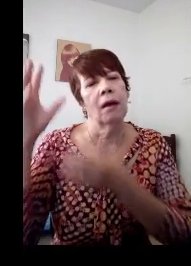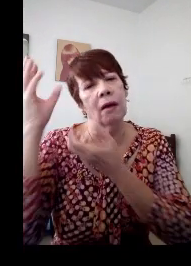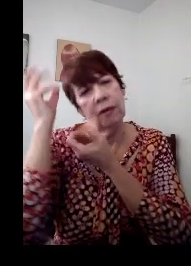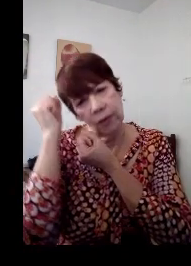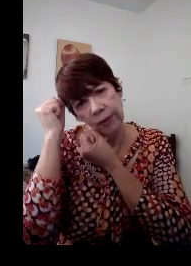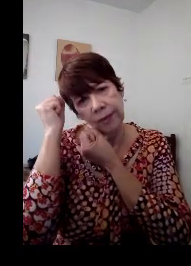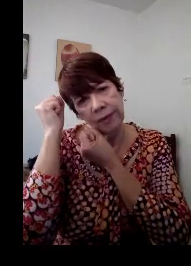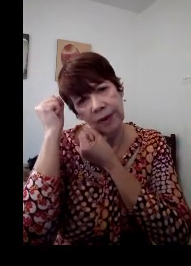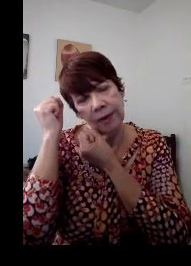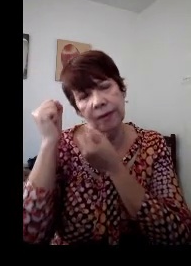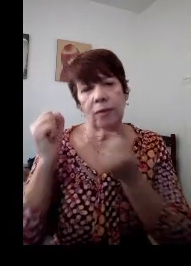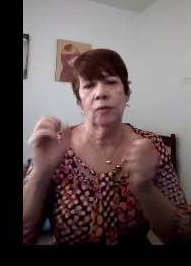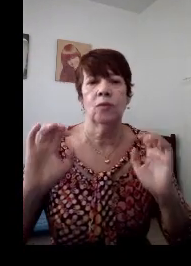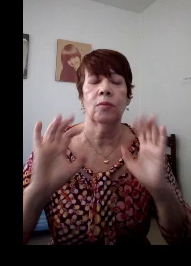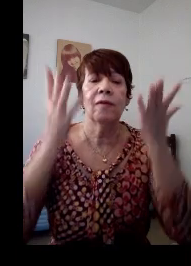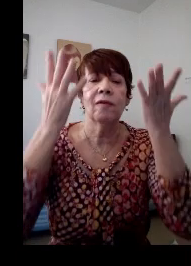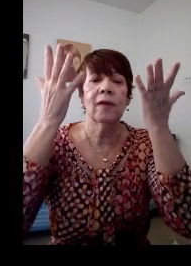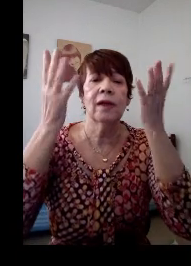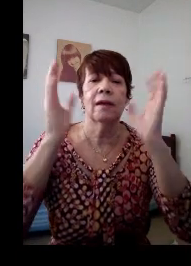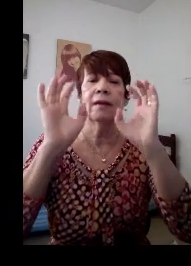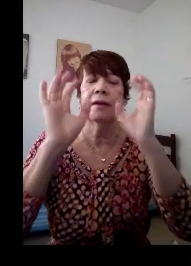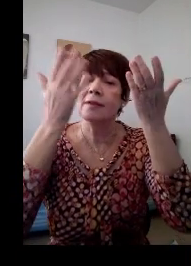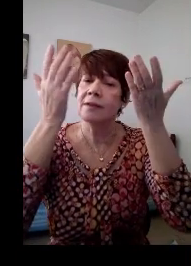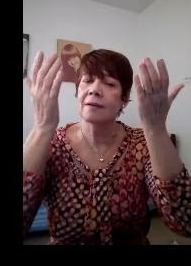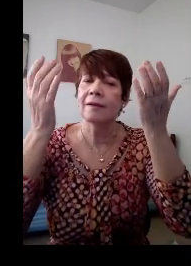vou numa festa,